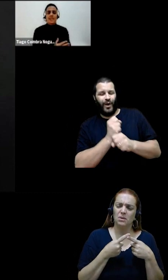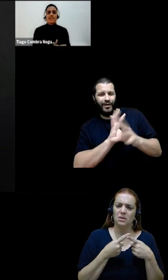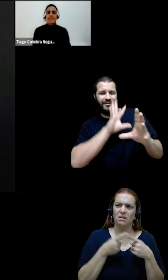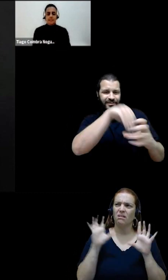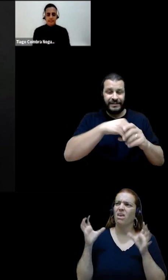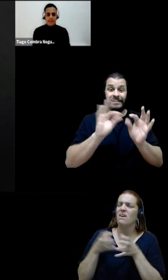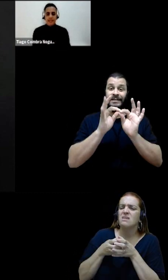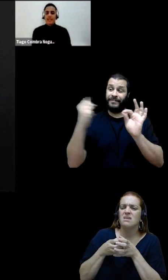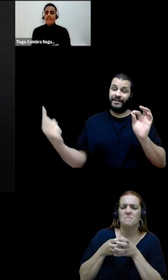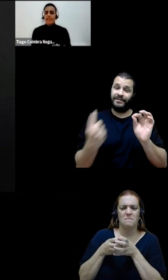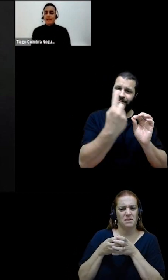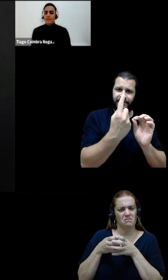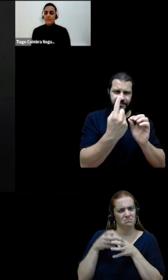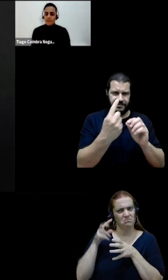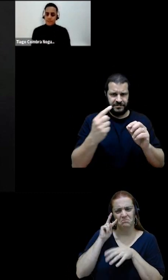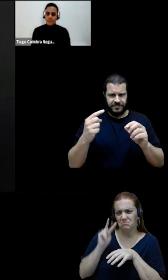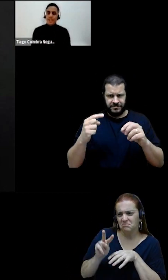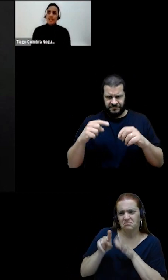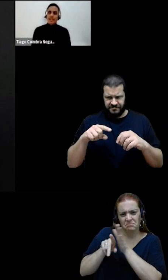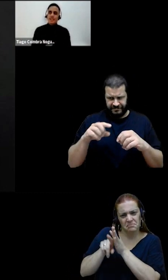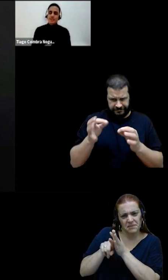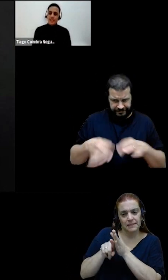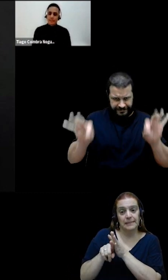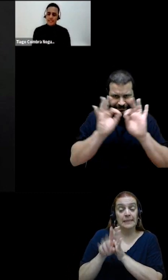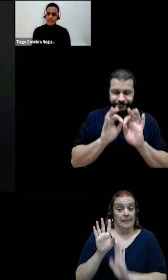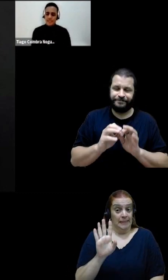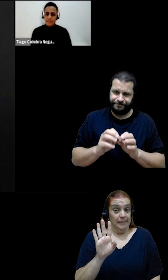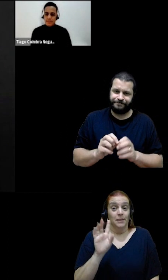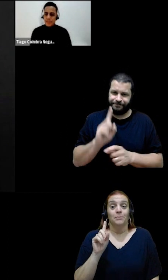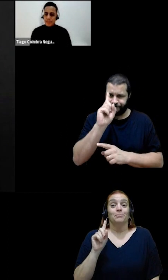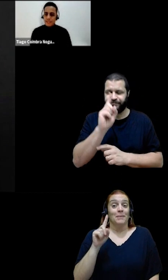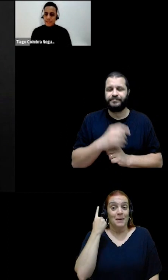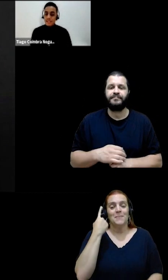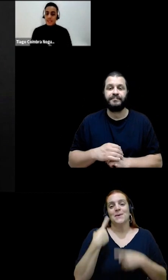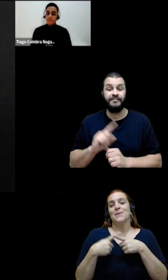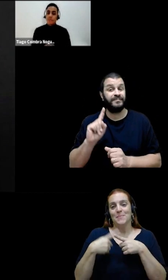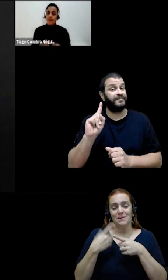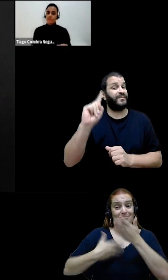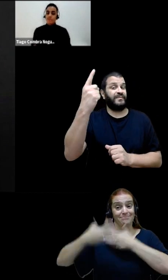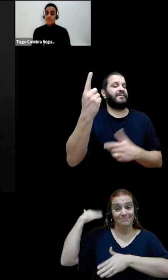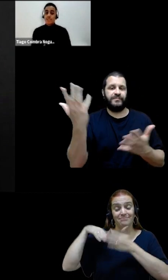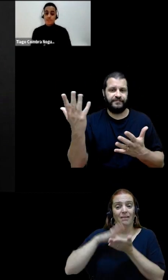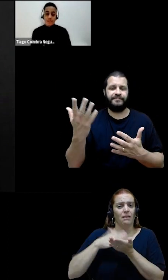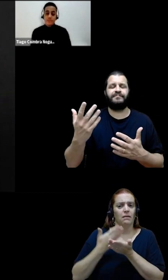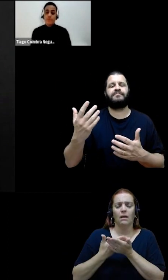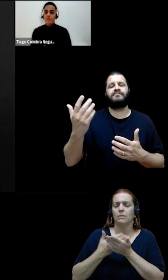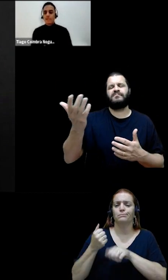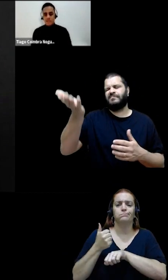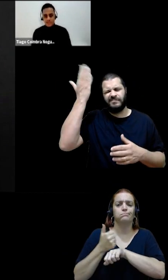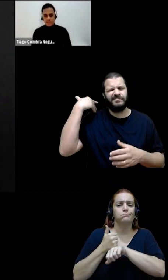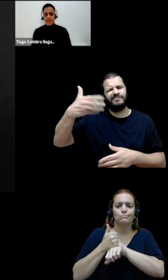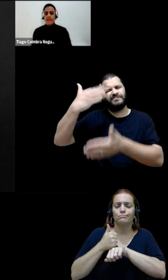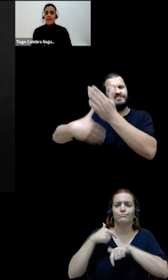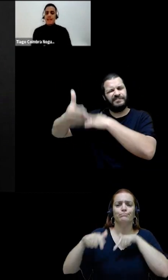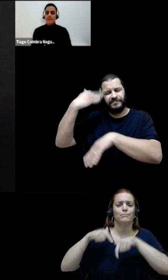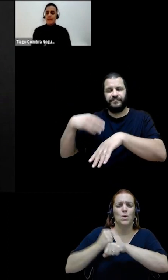intérpretes em equipe, né? Primeiro porque, historicamente, os intérpretes de língua de sinais atuavam sozinhos durante muitas